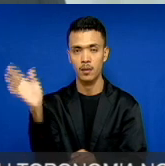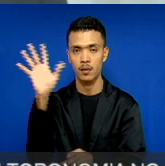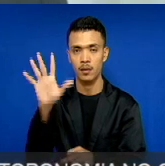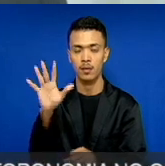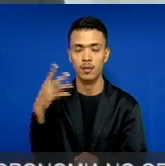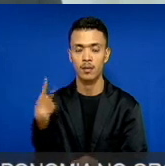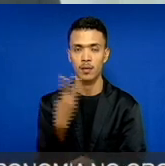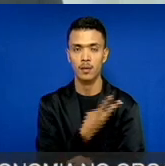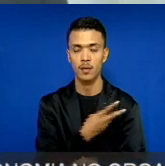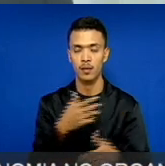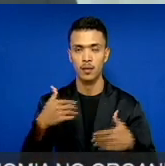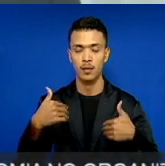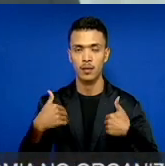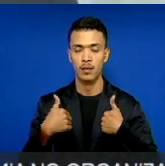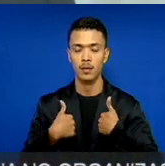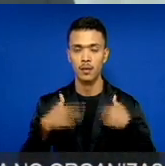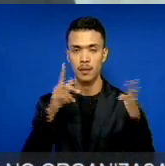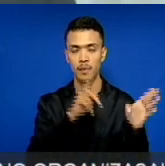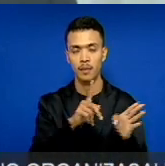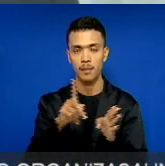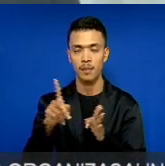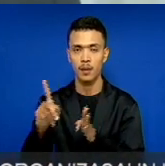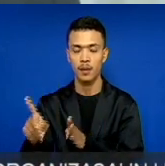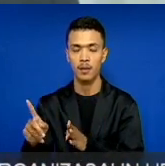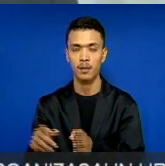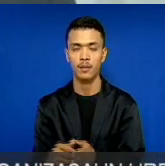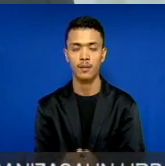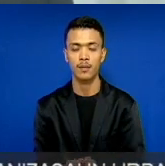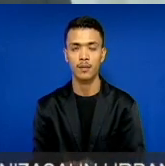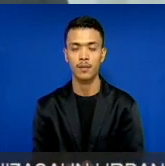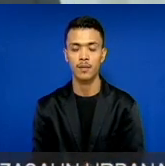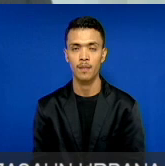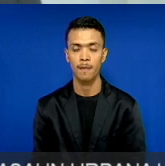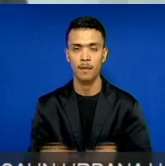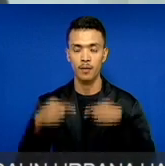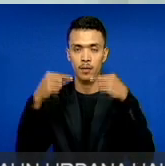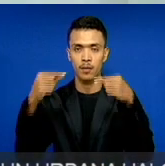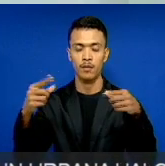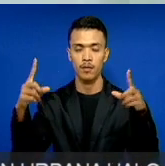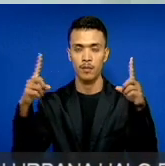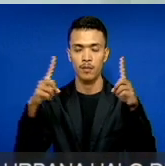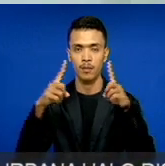iha termino indicativo plano, planeamento de desenvolvimento integrado municipal nenian, fokus ba setor